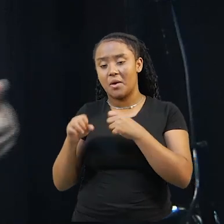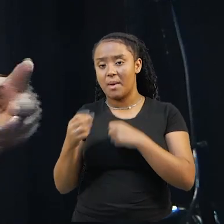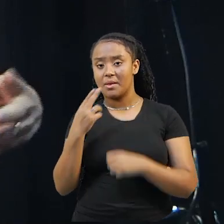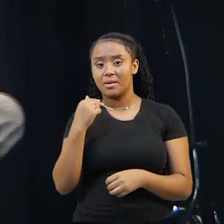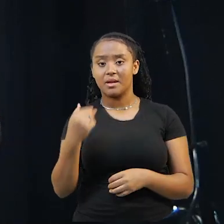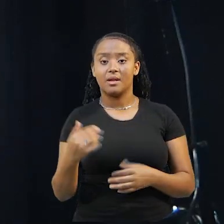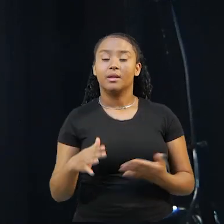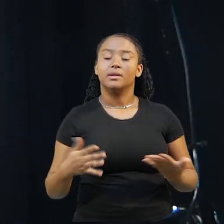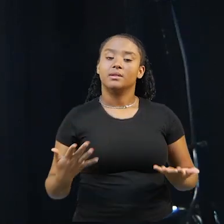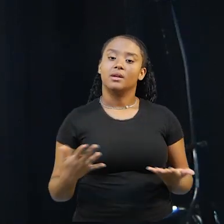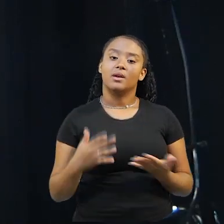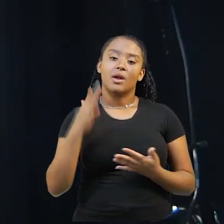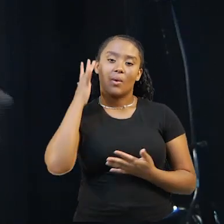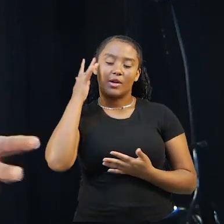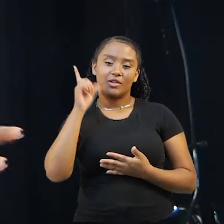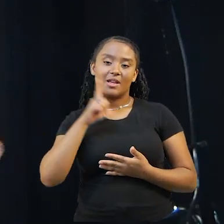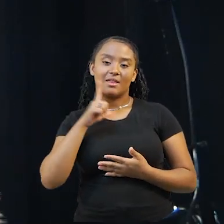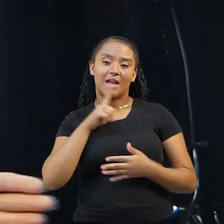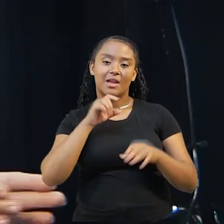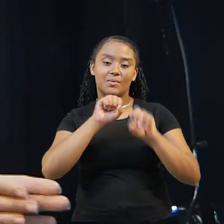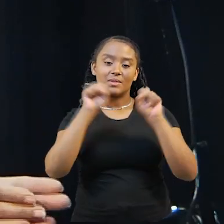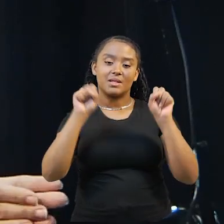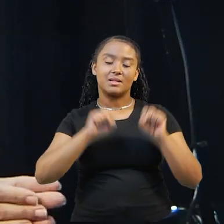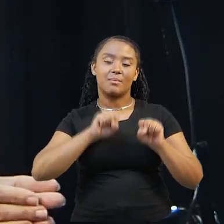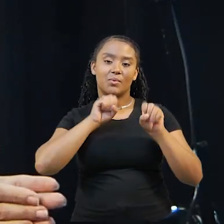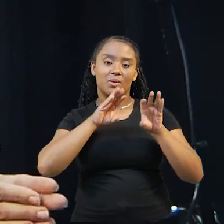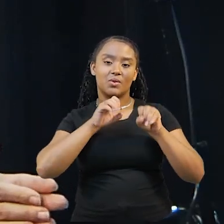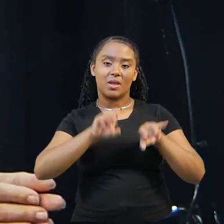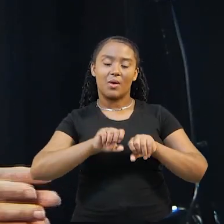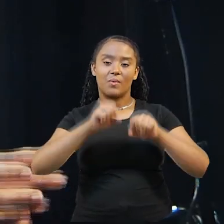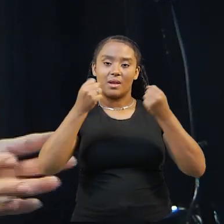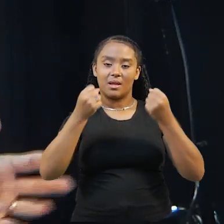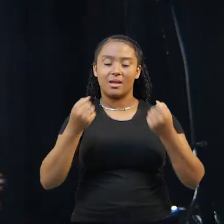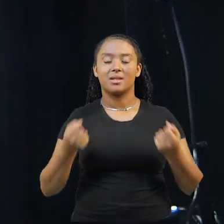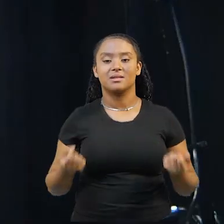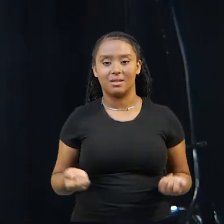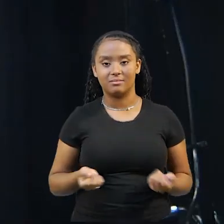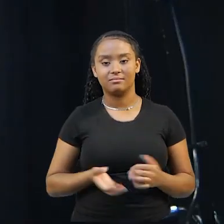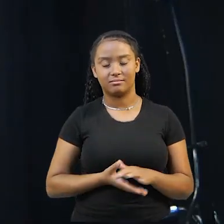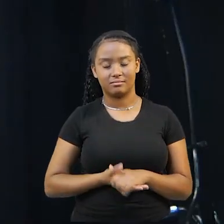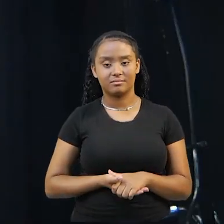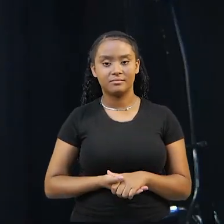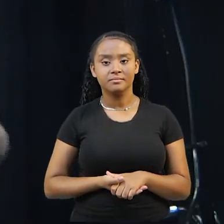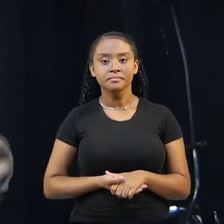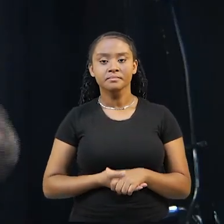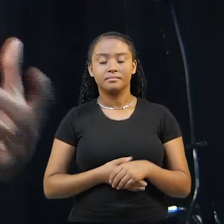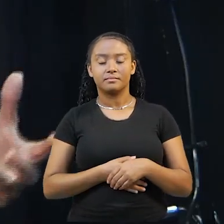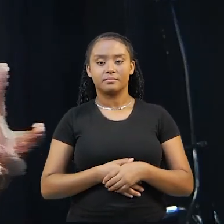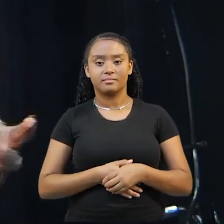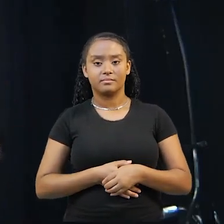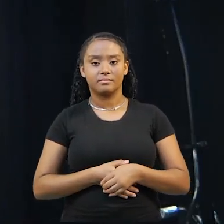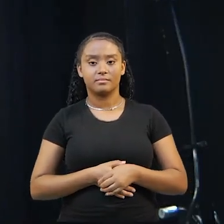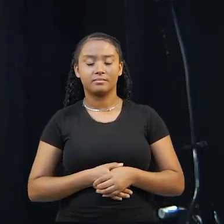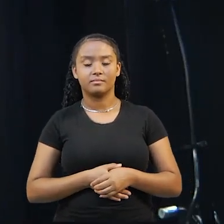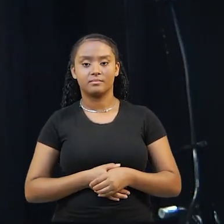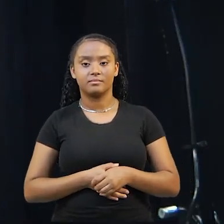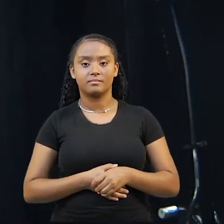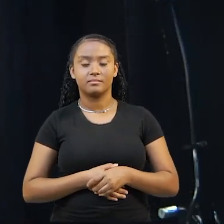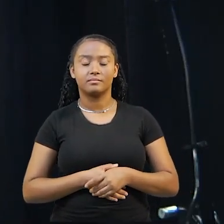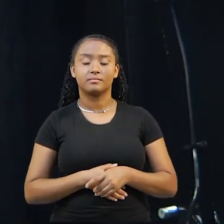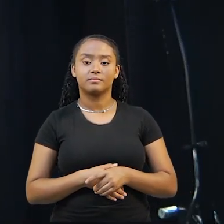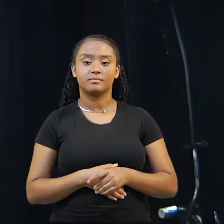crise, que eu acho, no sistema educacional, tanto pelo subfinanciamento, quanto para a gente resgatar